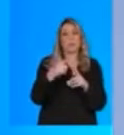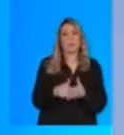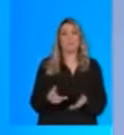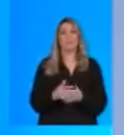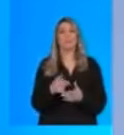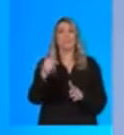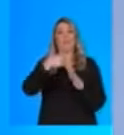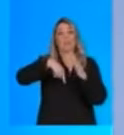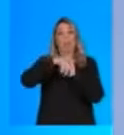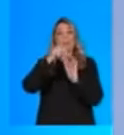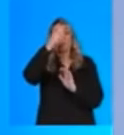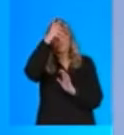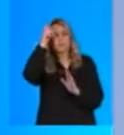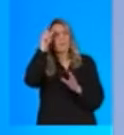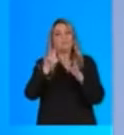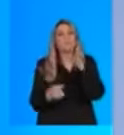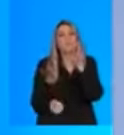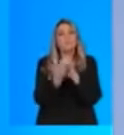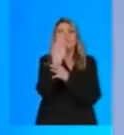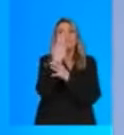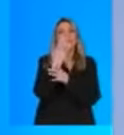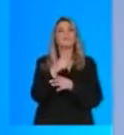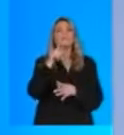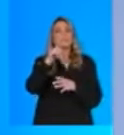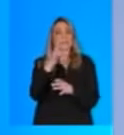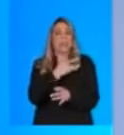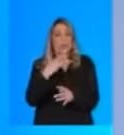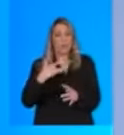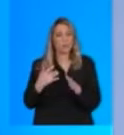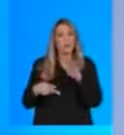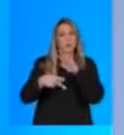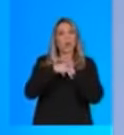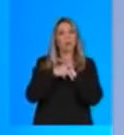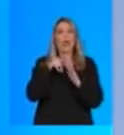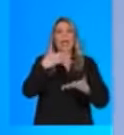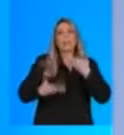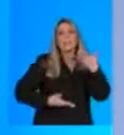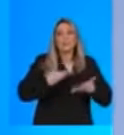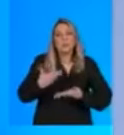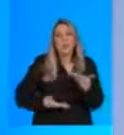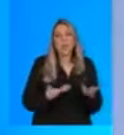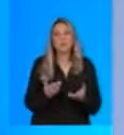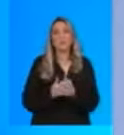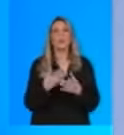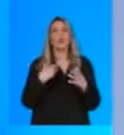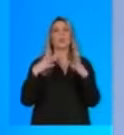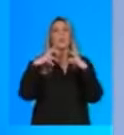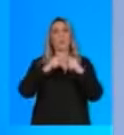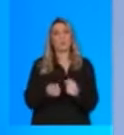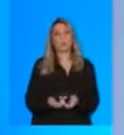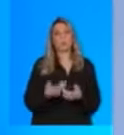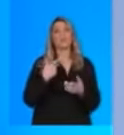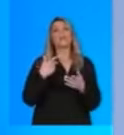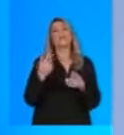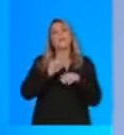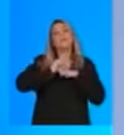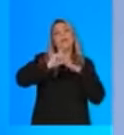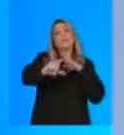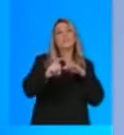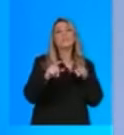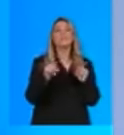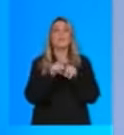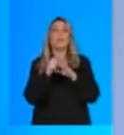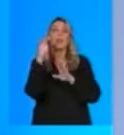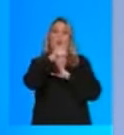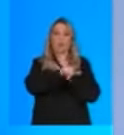Prefeitura vai criar uma fundação de saúde e ela que vai oferecer atendimento e atenção primária e nós vamos investir em outras medidas que eu vou